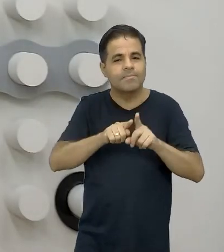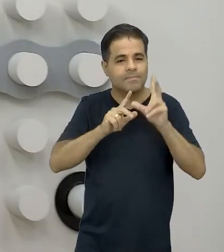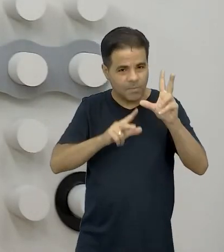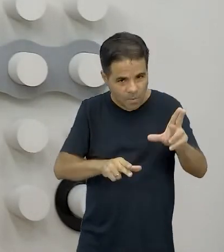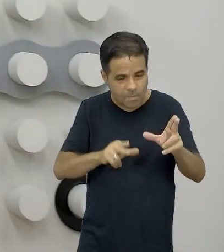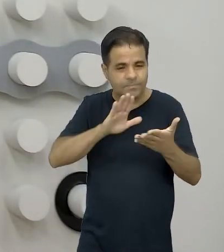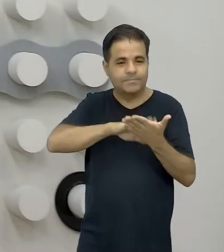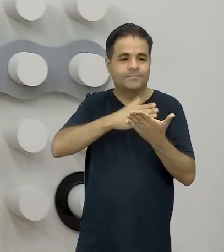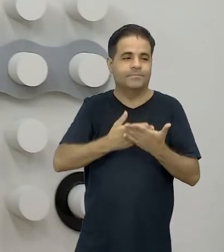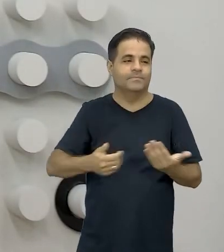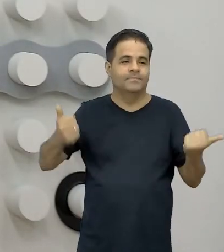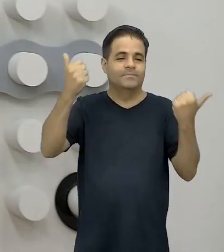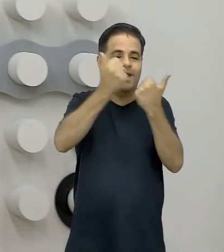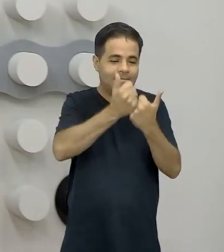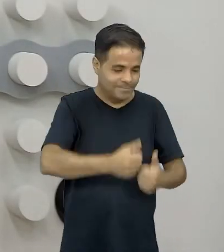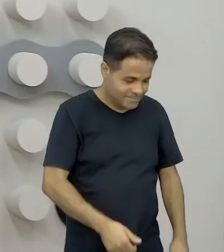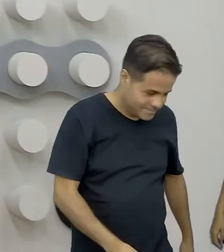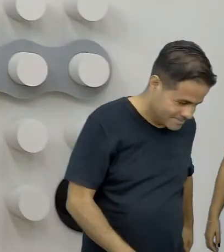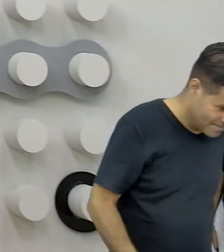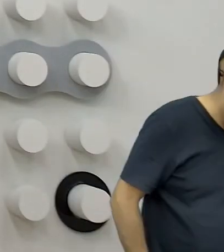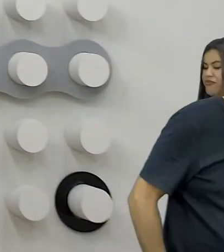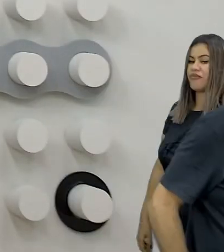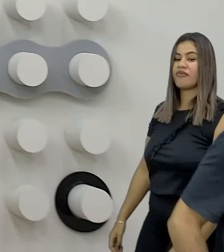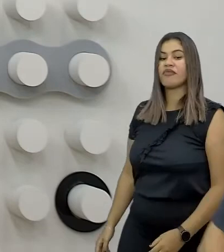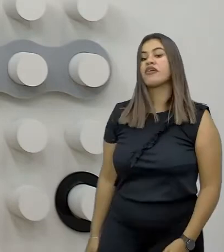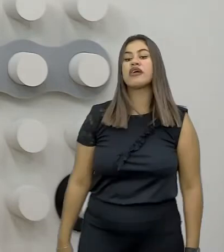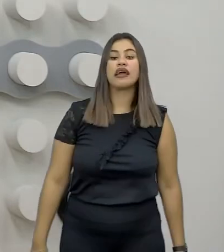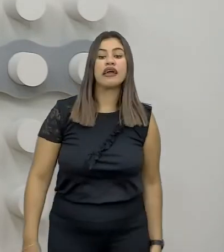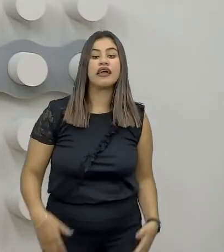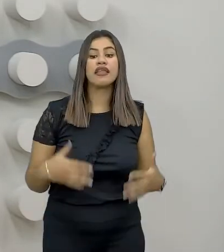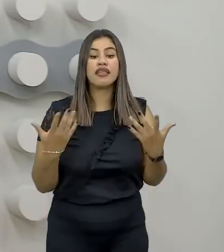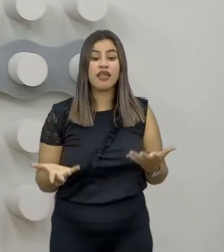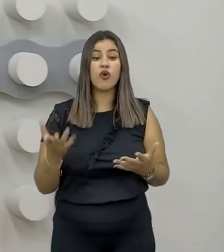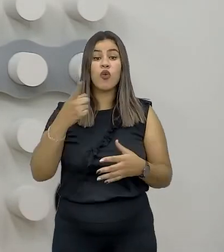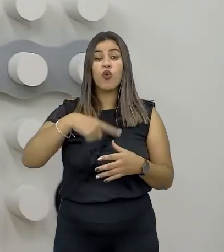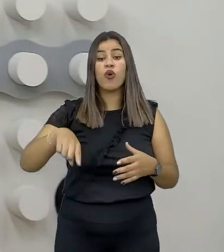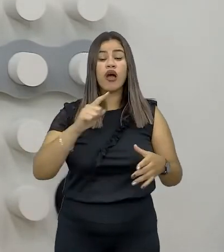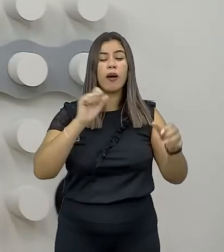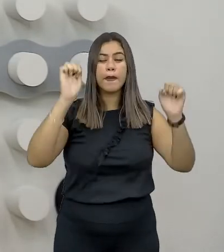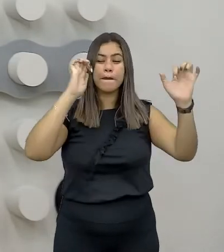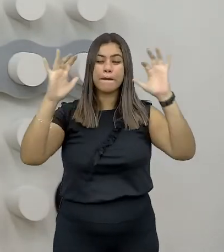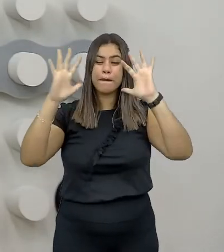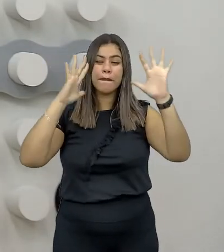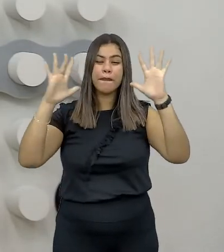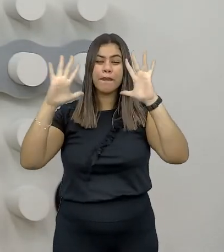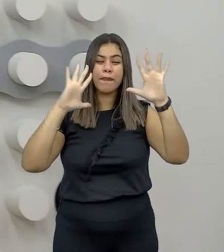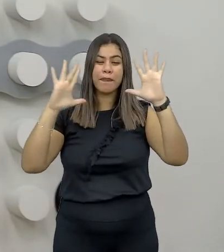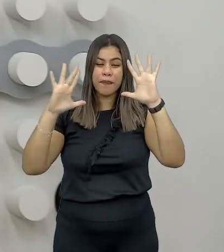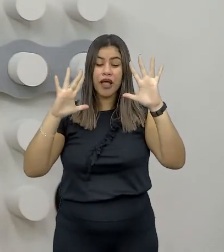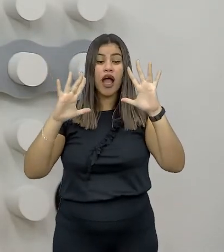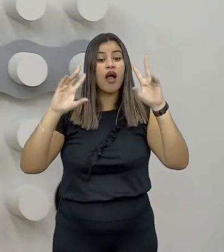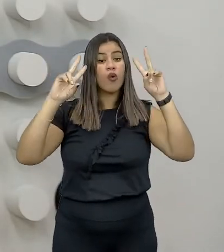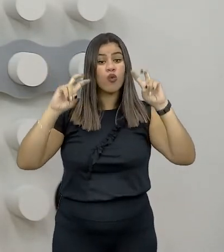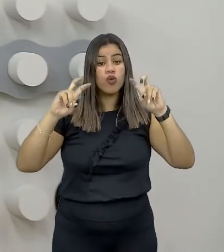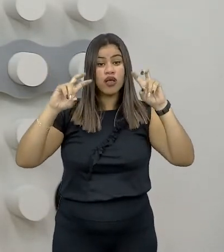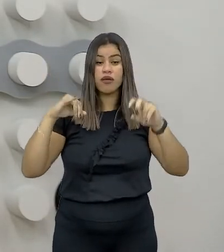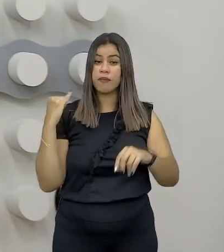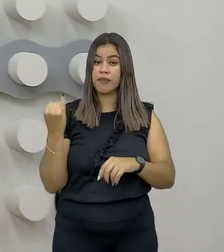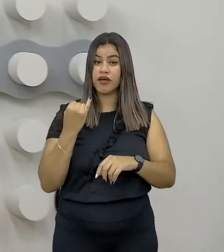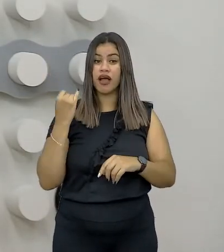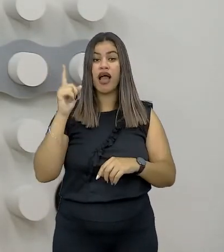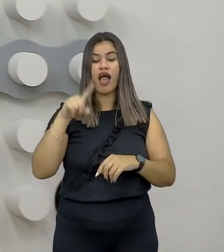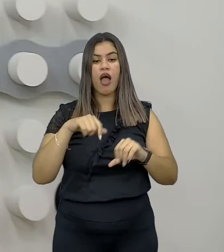mesma forma que a gente é convidado a refletir e criticar um assunto de extrema importância, que é a